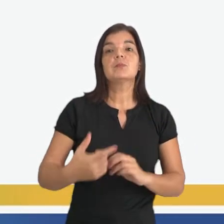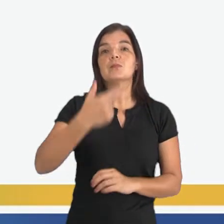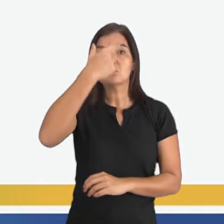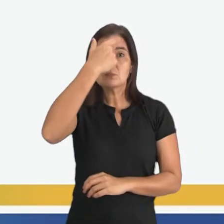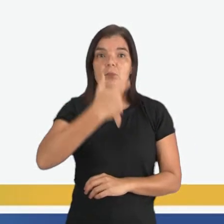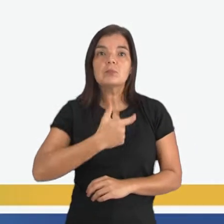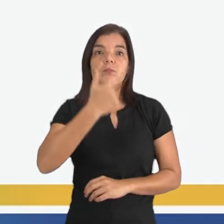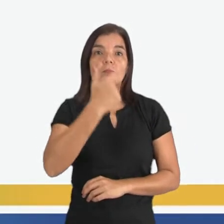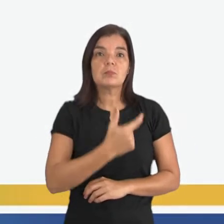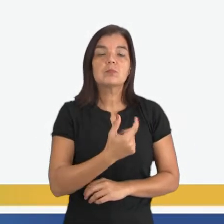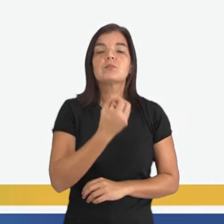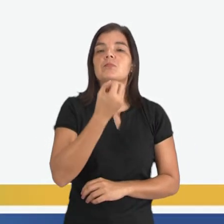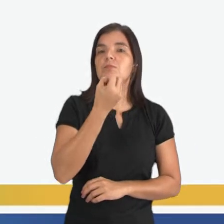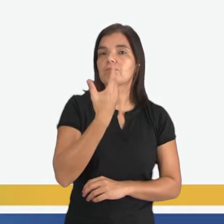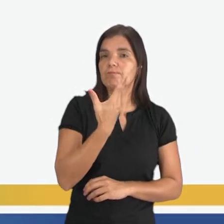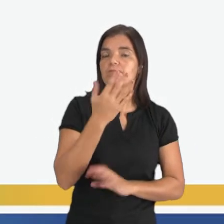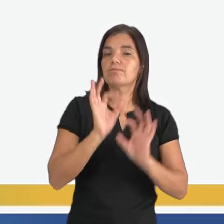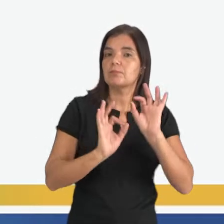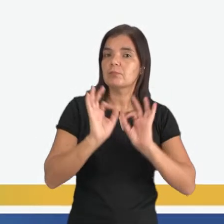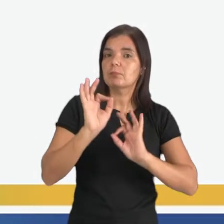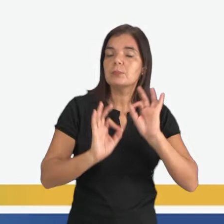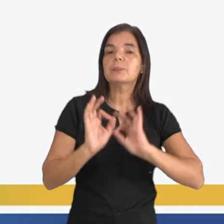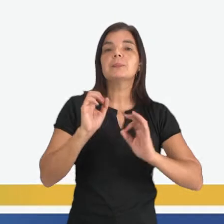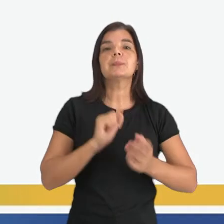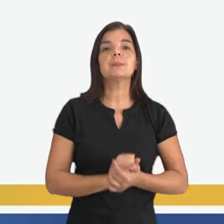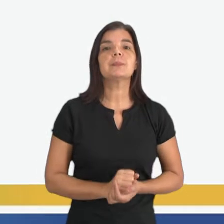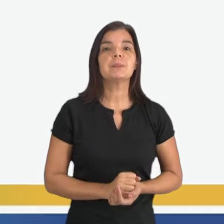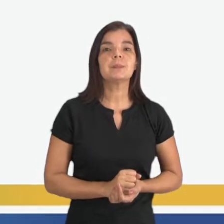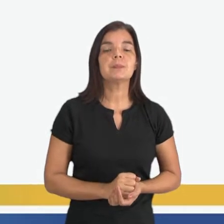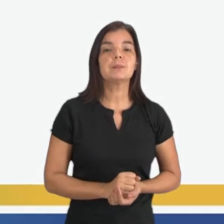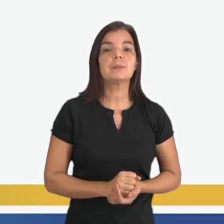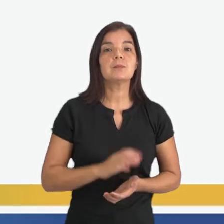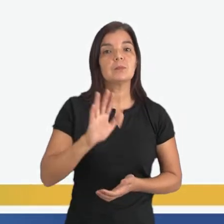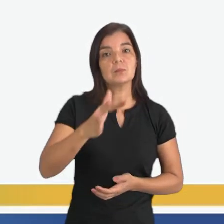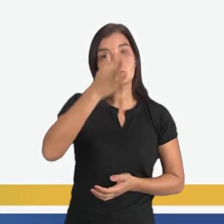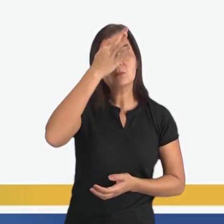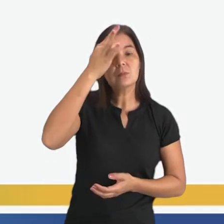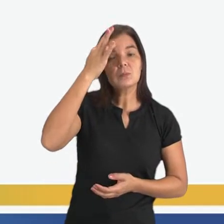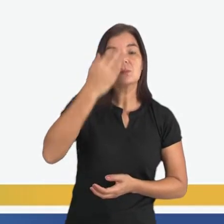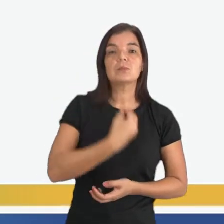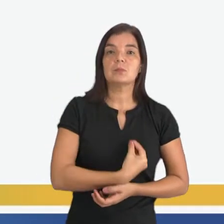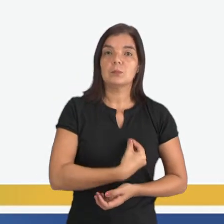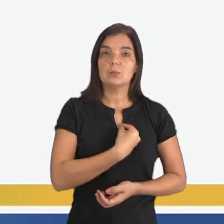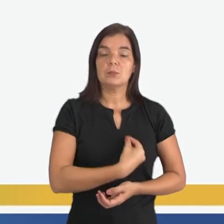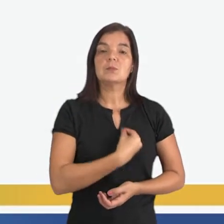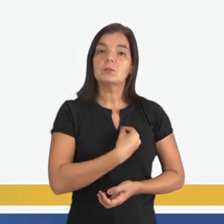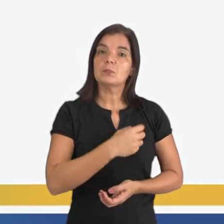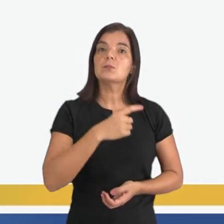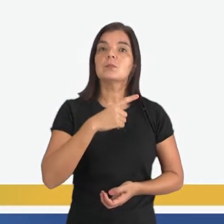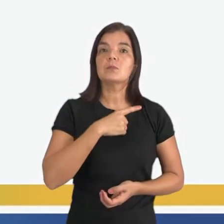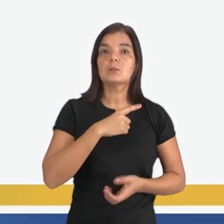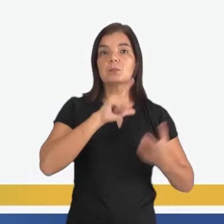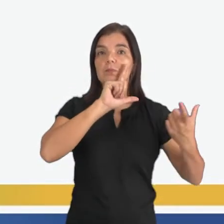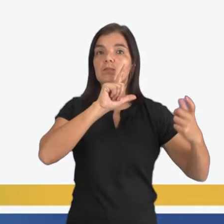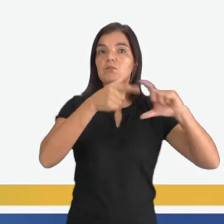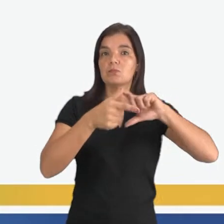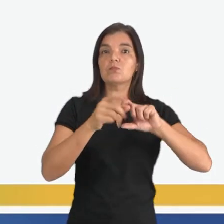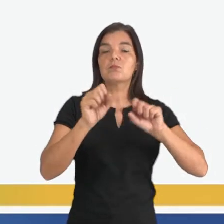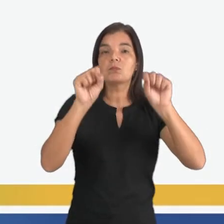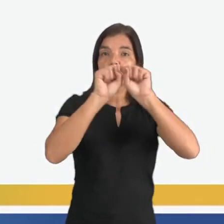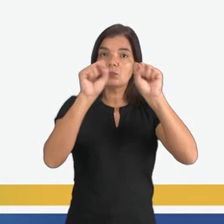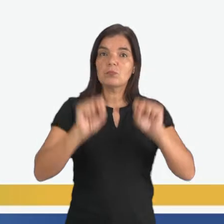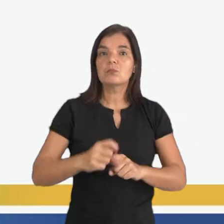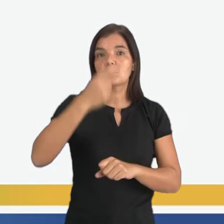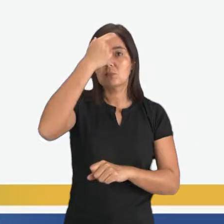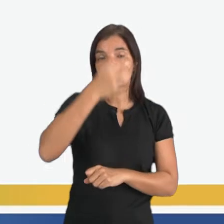íntegro e a personalidade bem estruturada, tá? Lá na filosofia de vida. Lá nas tradições, construir um